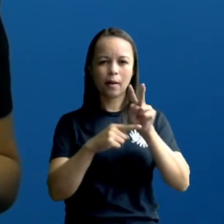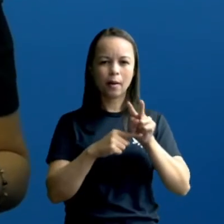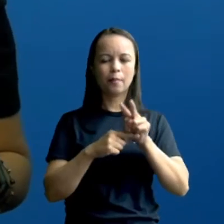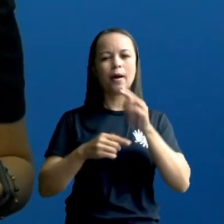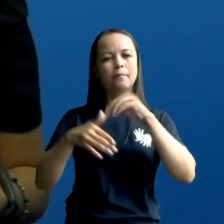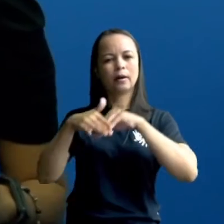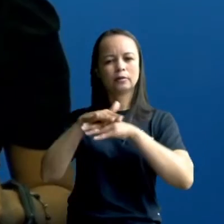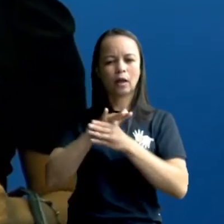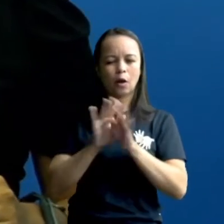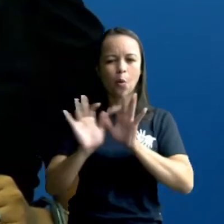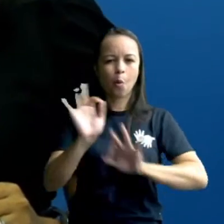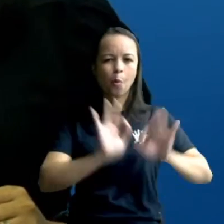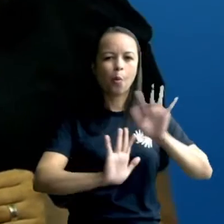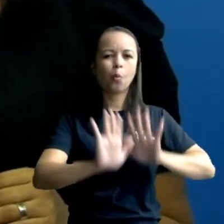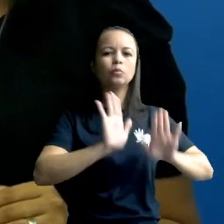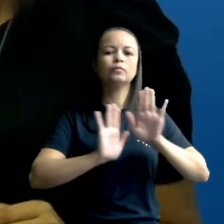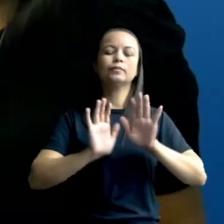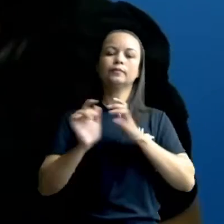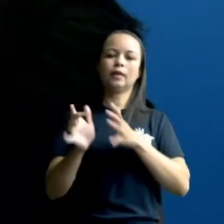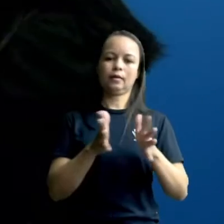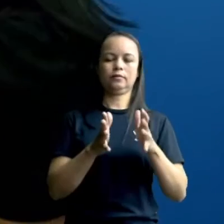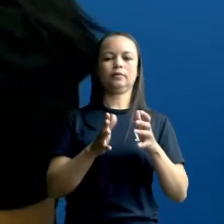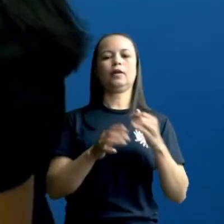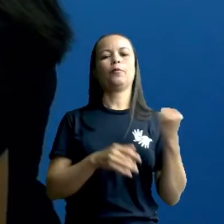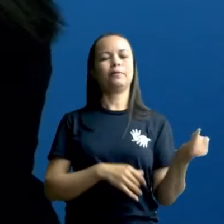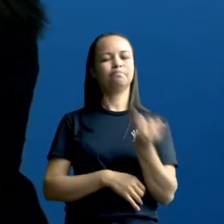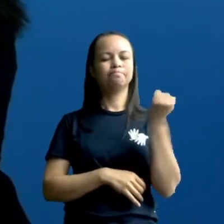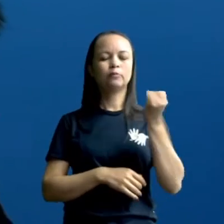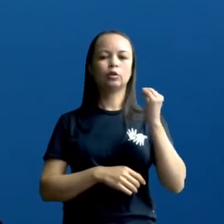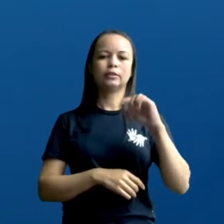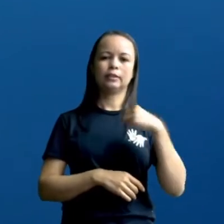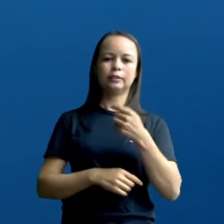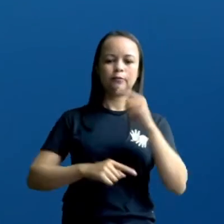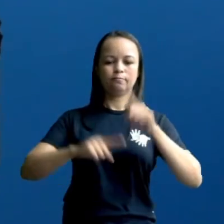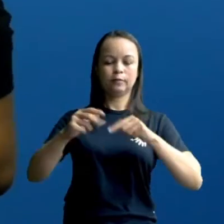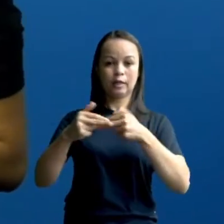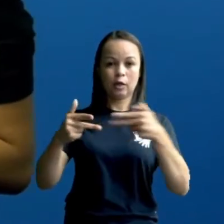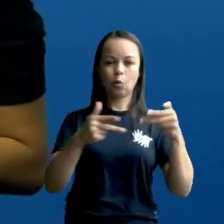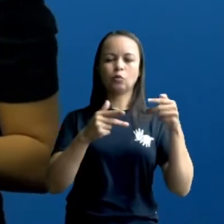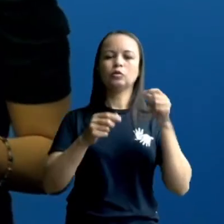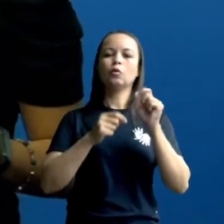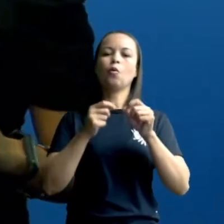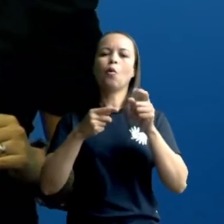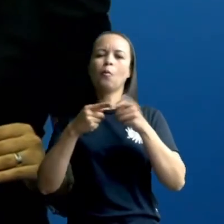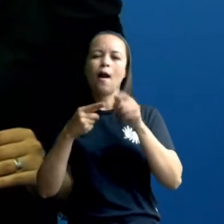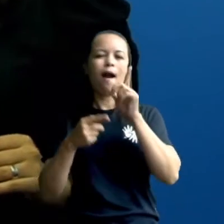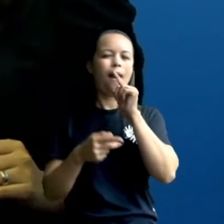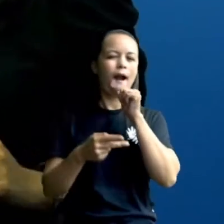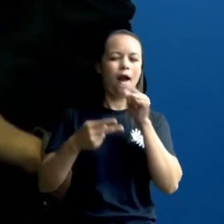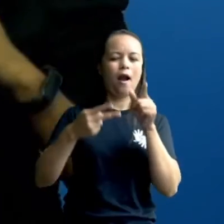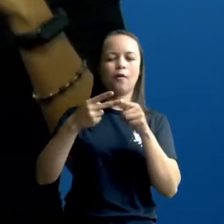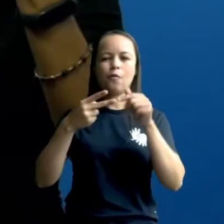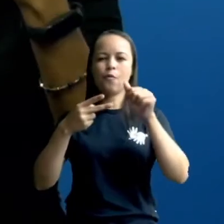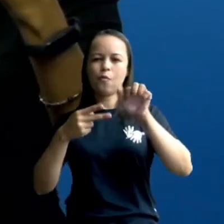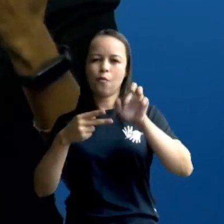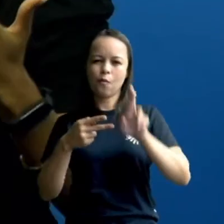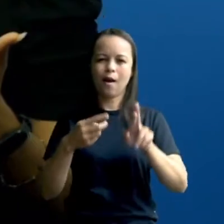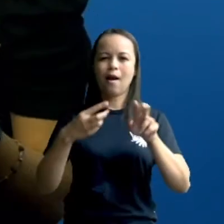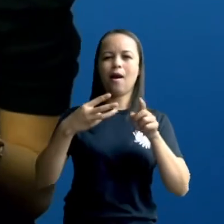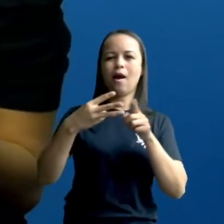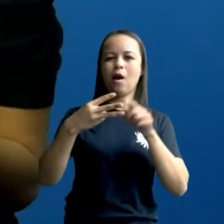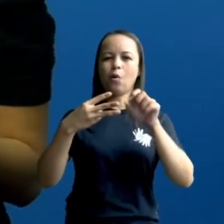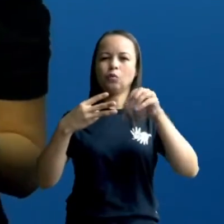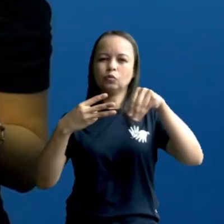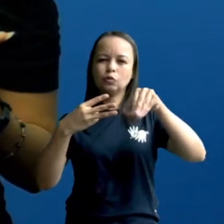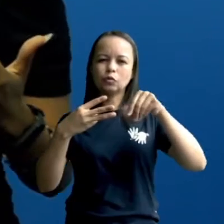preservá-los. Então, é de extrema importância que esses recursos que vêm da água, como a água, o ar, o solo,